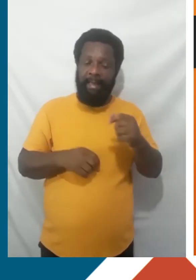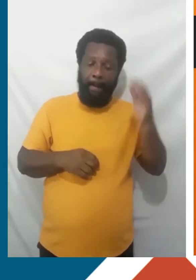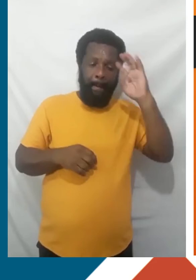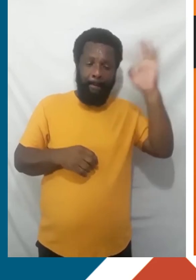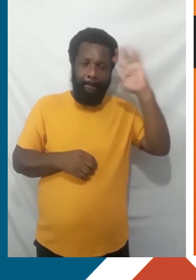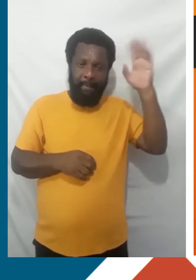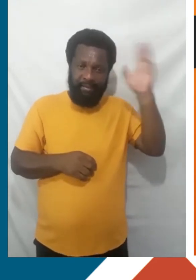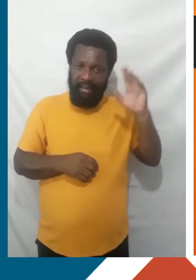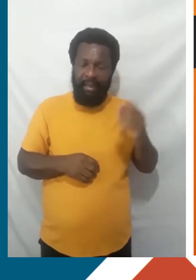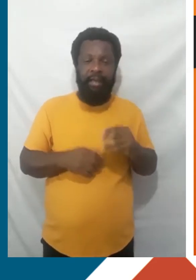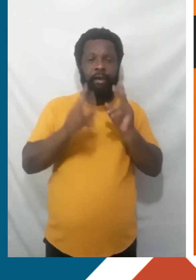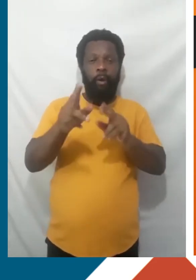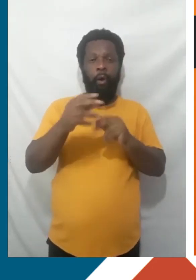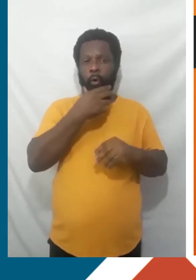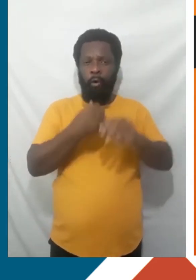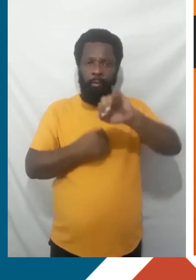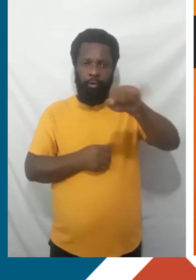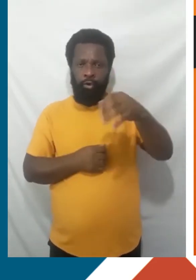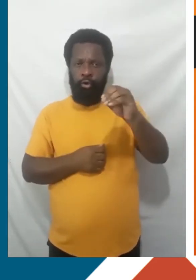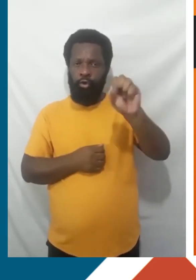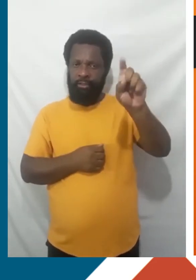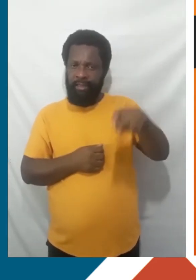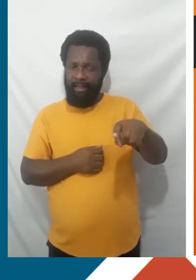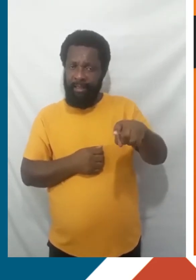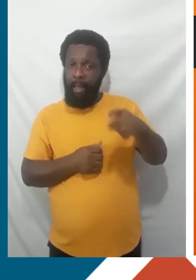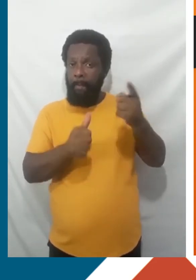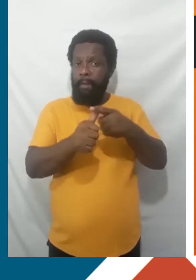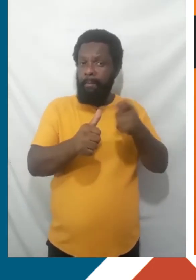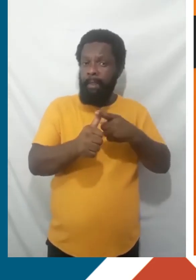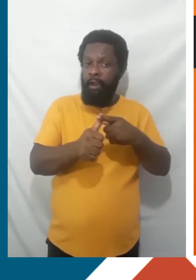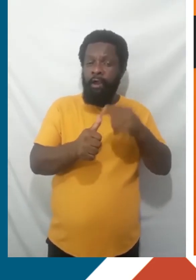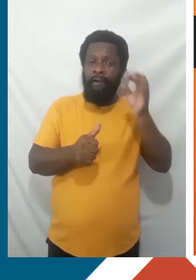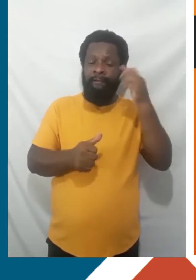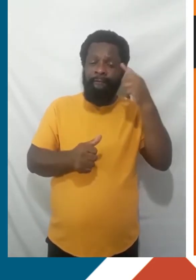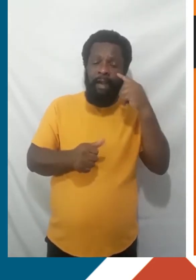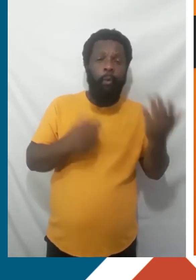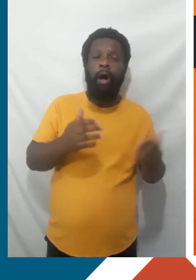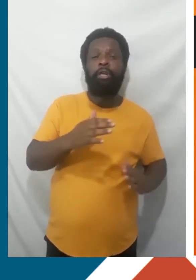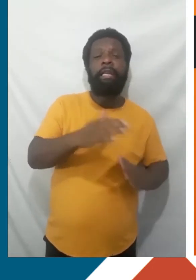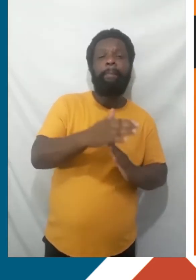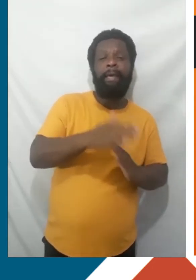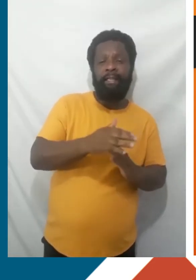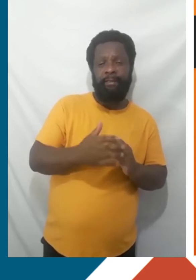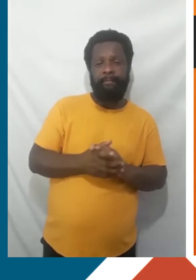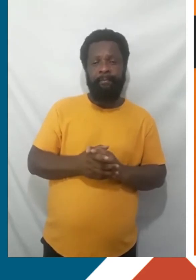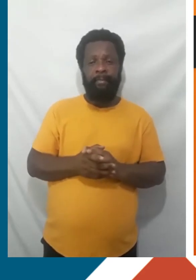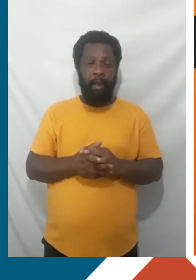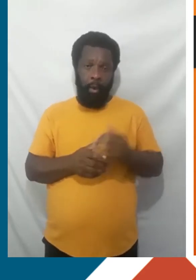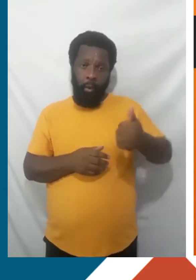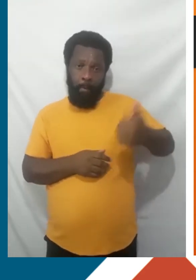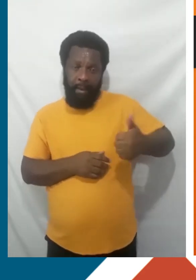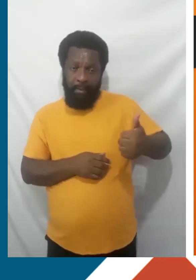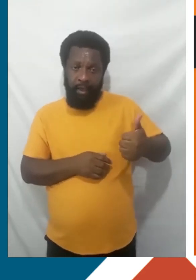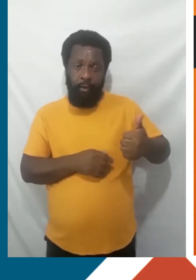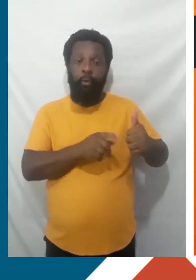colocamos no lugar do José e vamos primeiro ver as nossas restrições. Então, como o